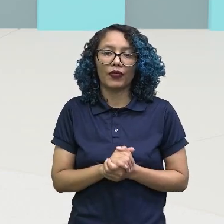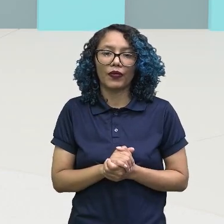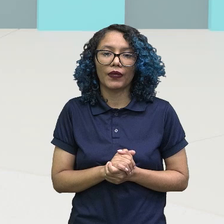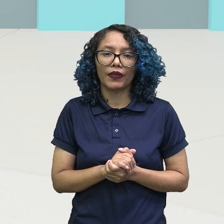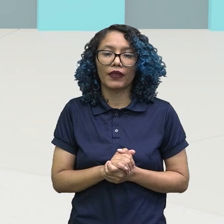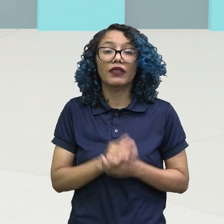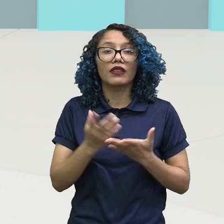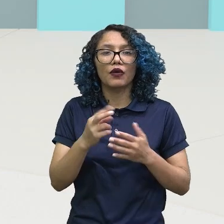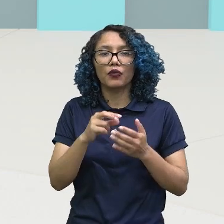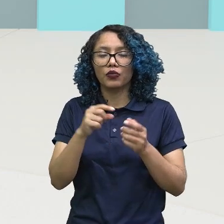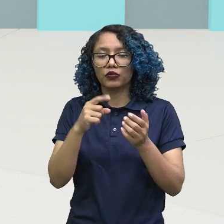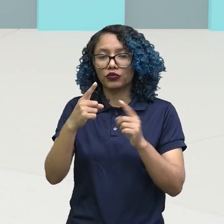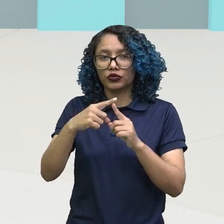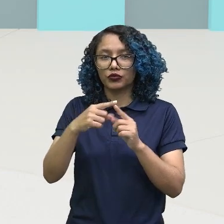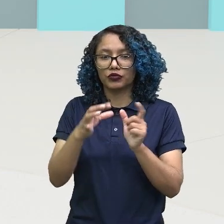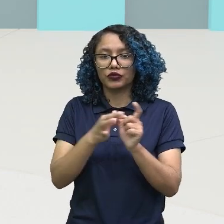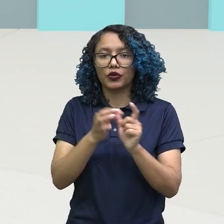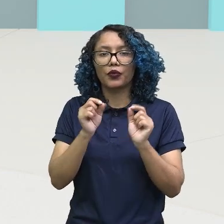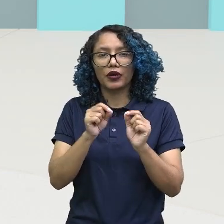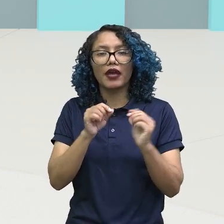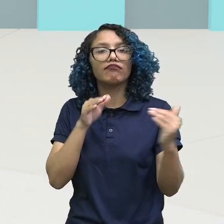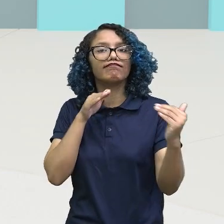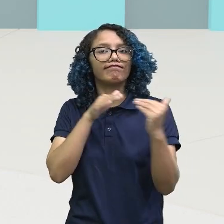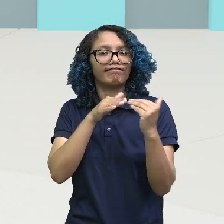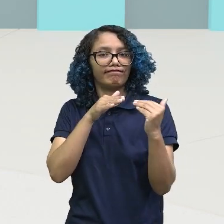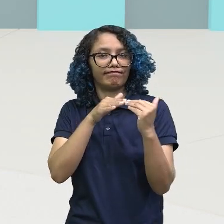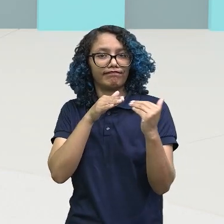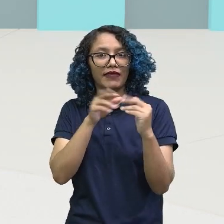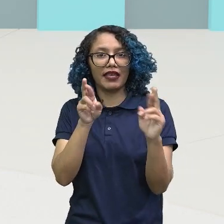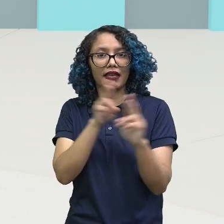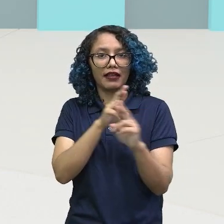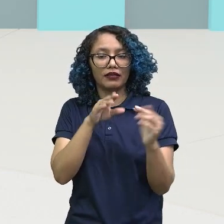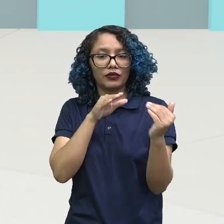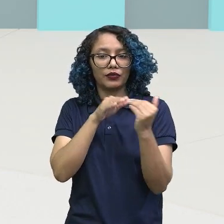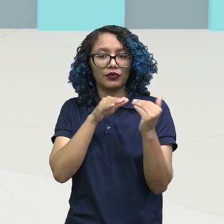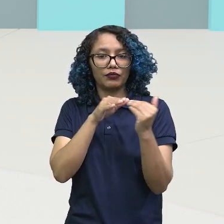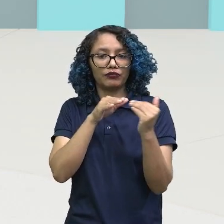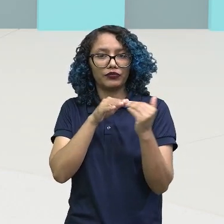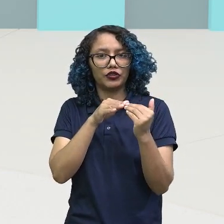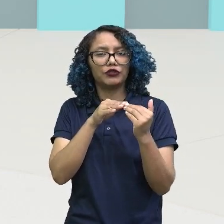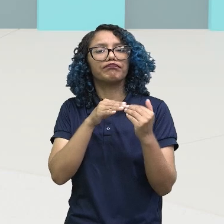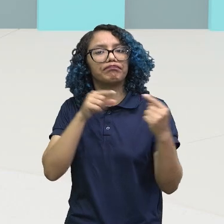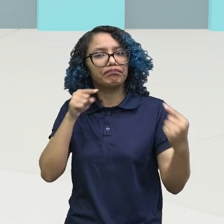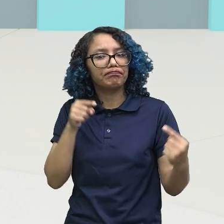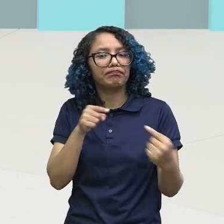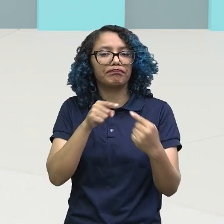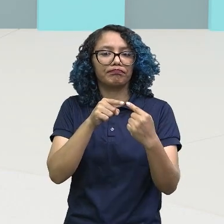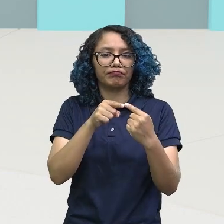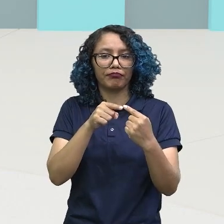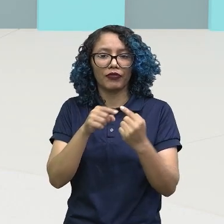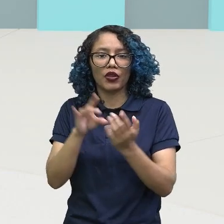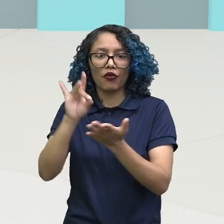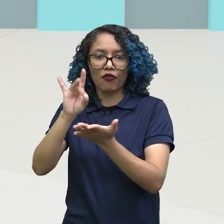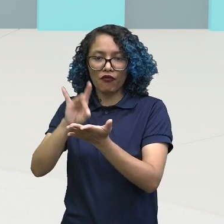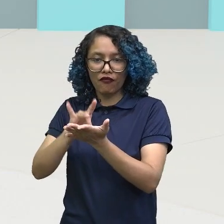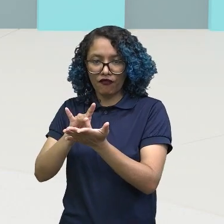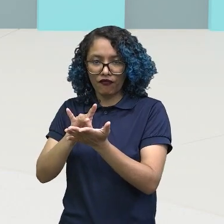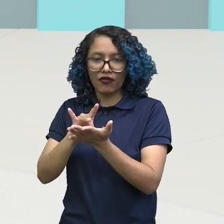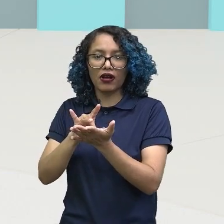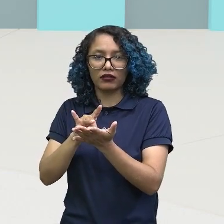vai estabelecer uma ideia de concordância, de conformidade entre um fato